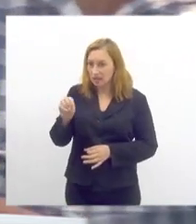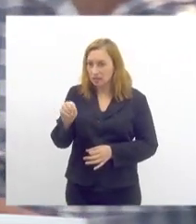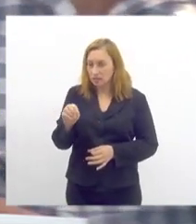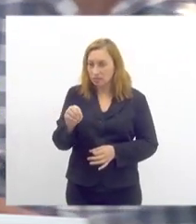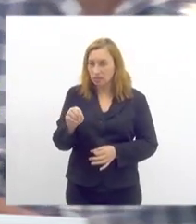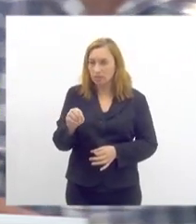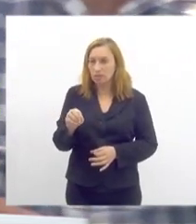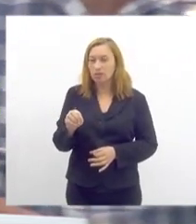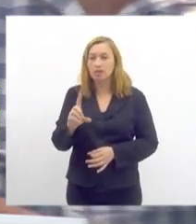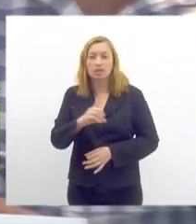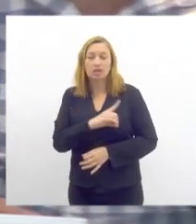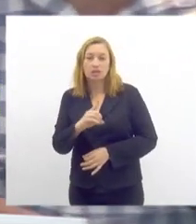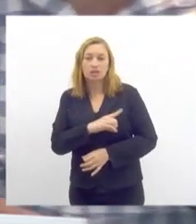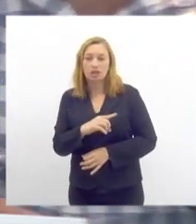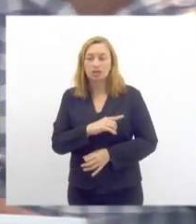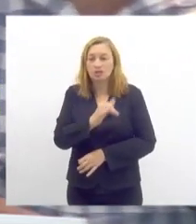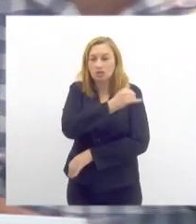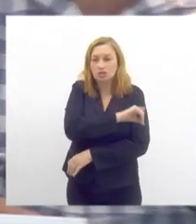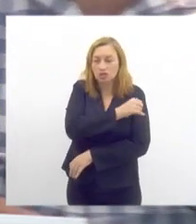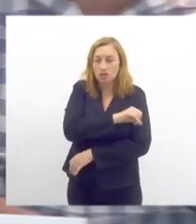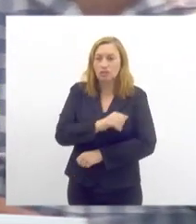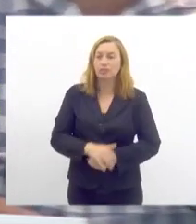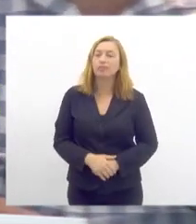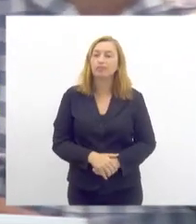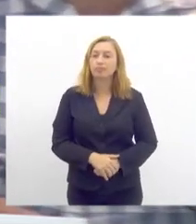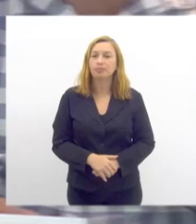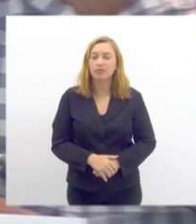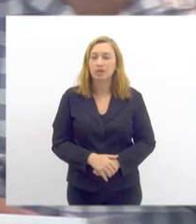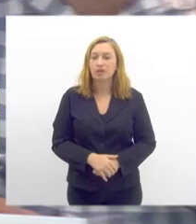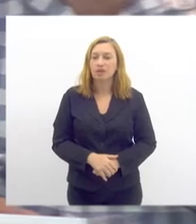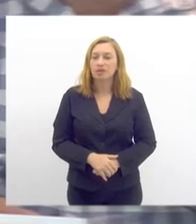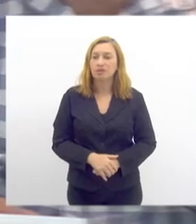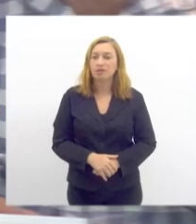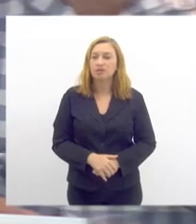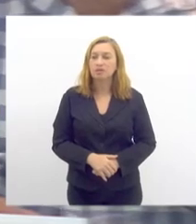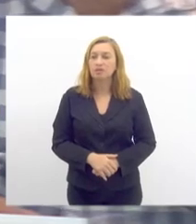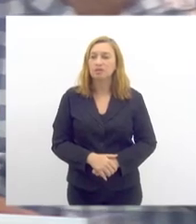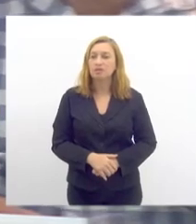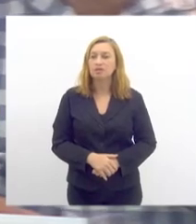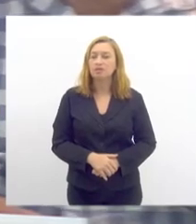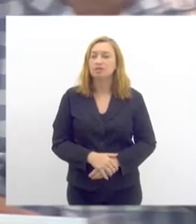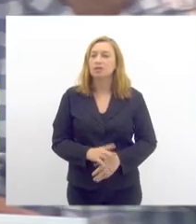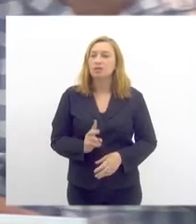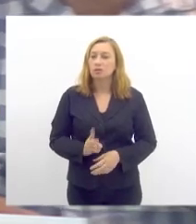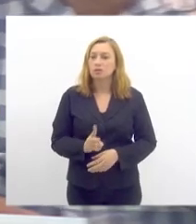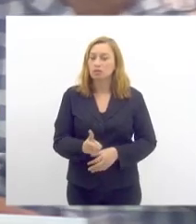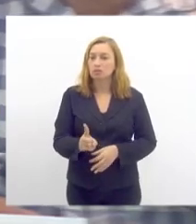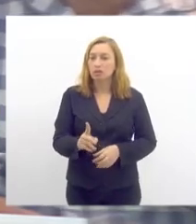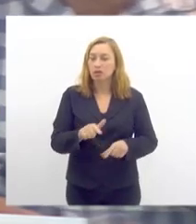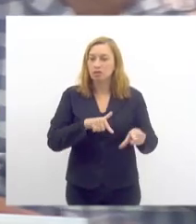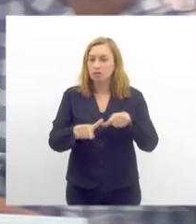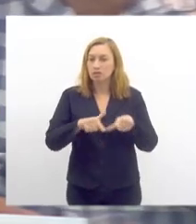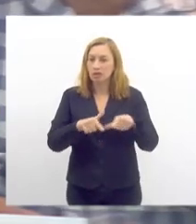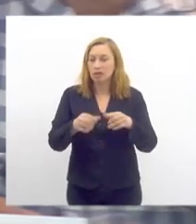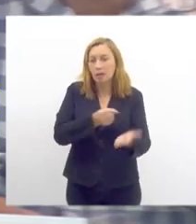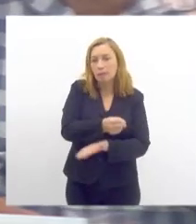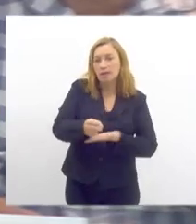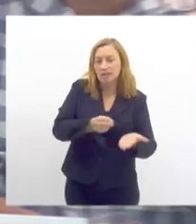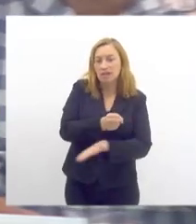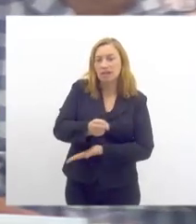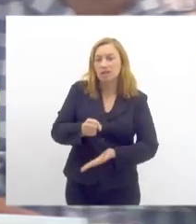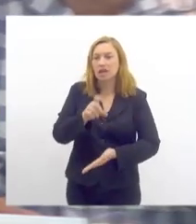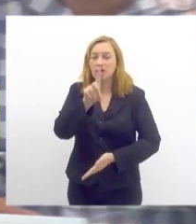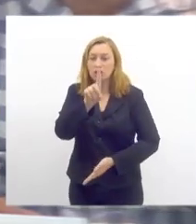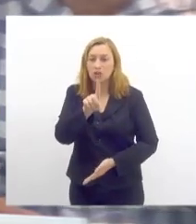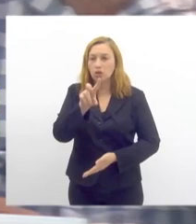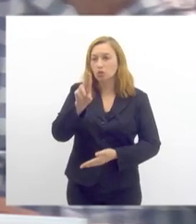Brasil que também cuida da edificação civil. E, para manter esses serviços principais, ele tem uma arrecadação baseada em DUDA, que é uma taxa, uma